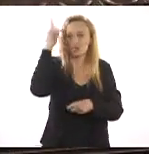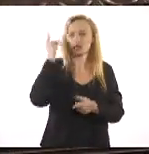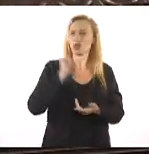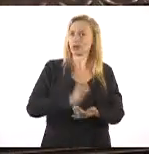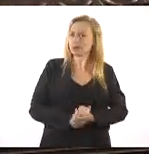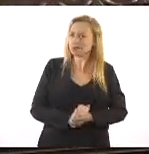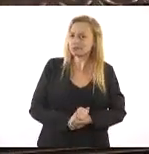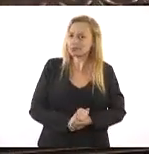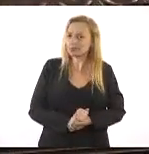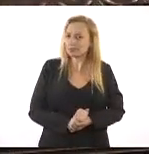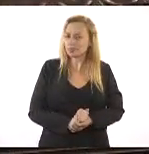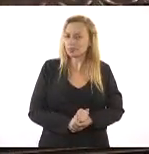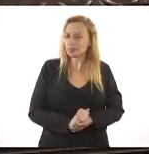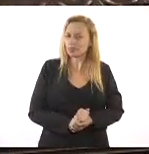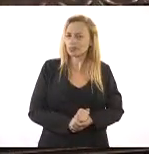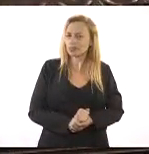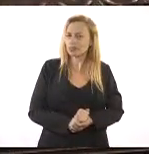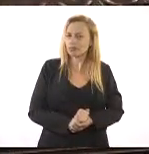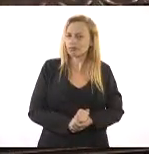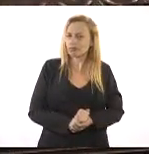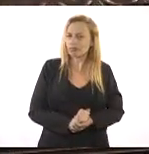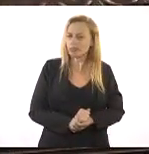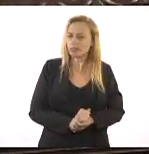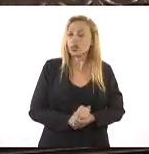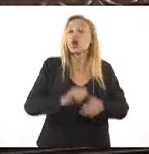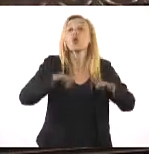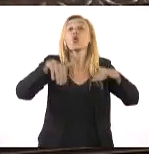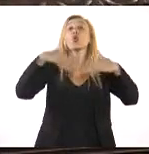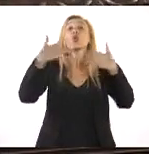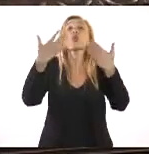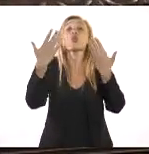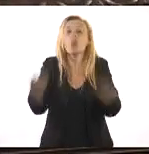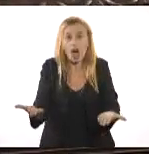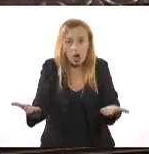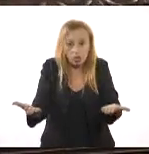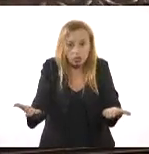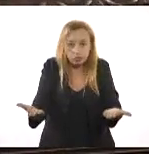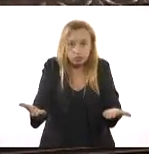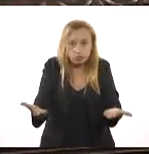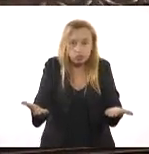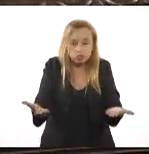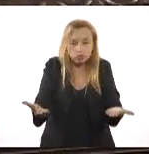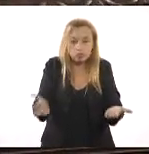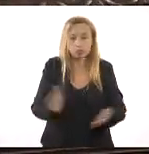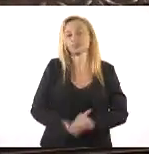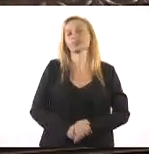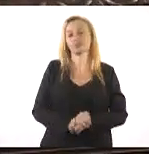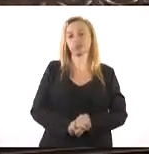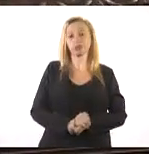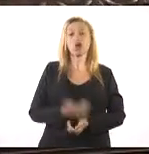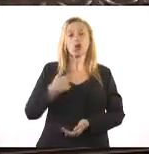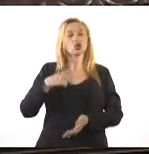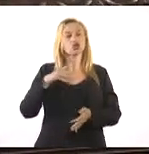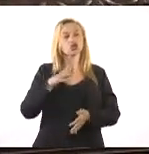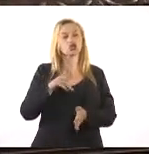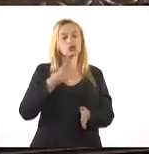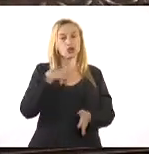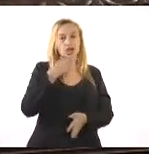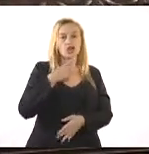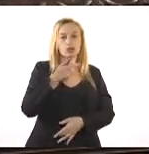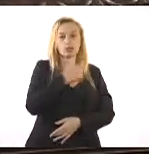em prol da população. Então, qual é o critério? Hoje eu falei para o presidente da